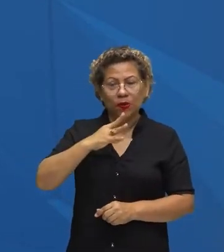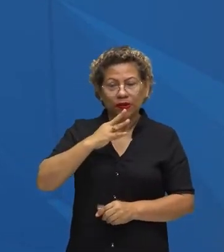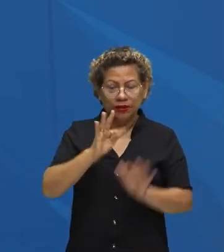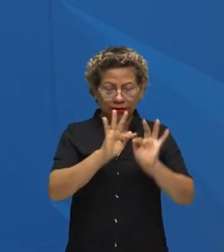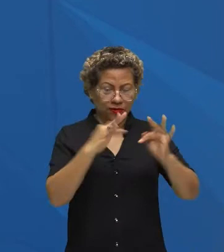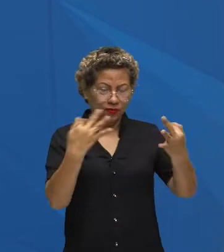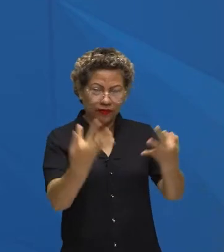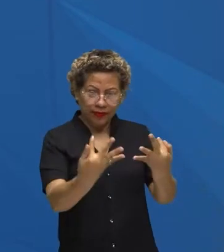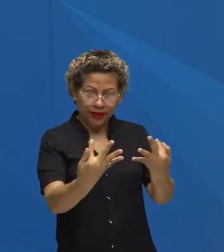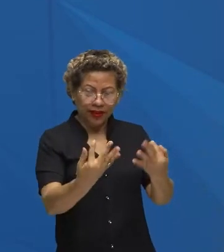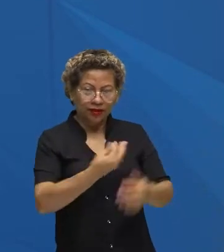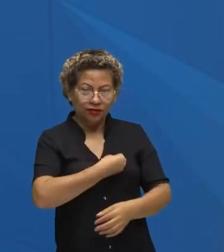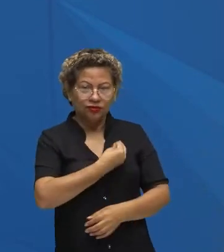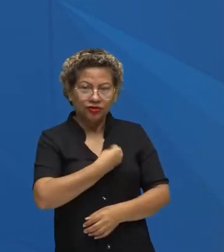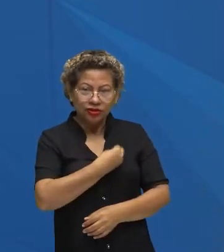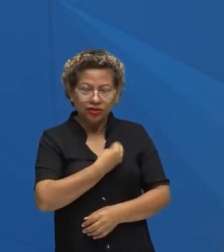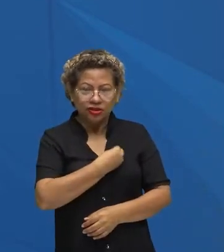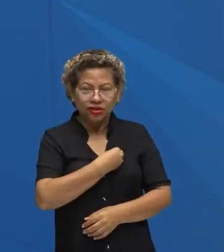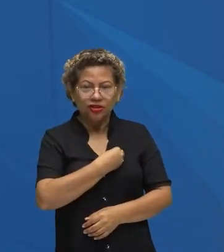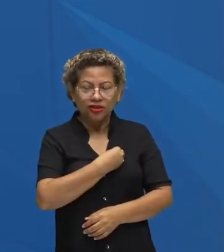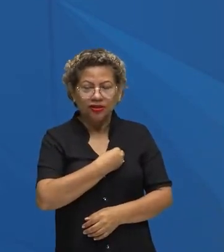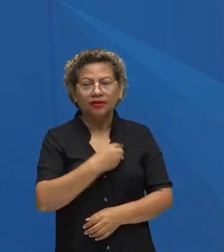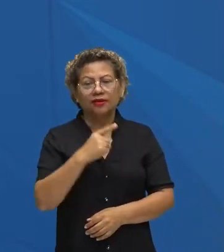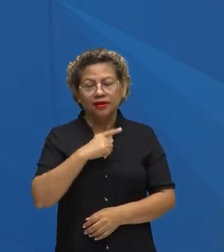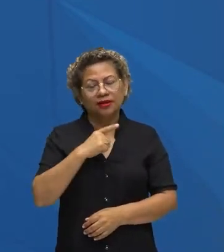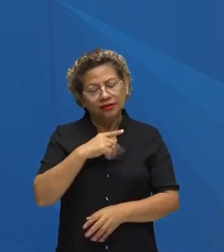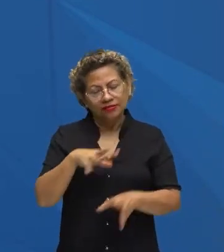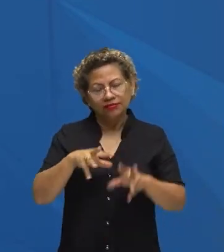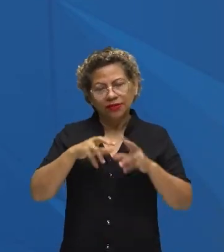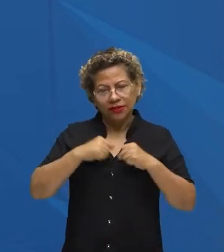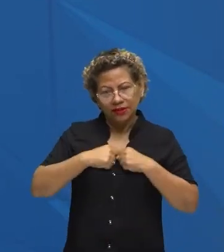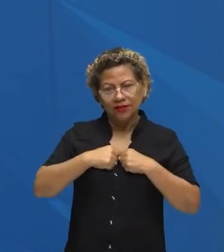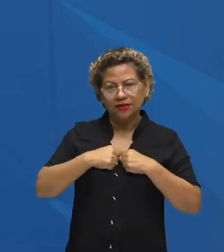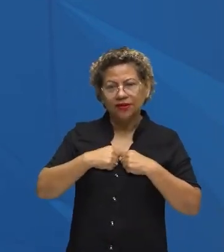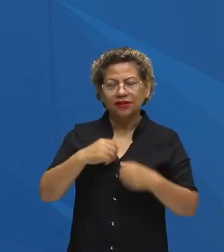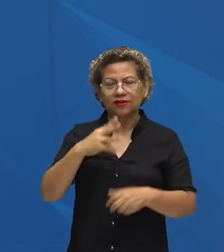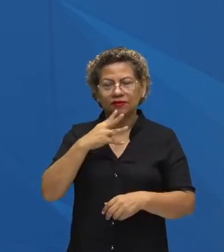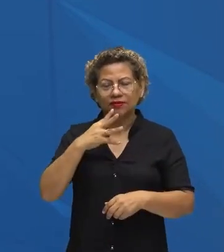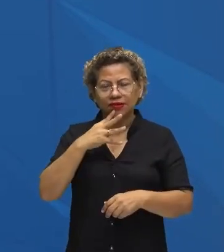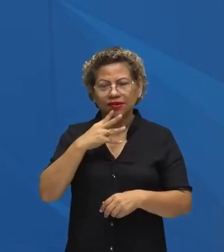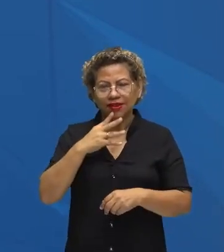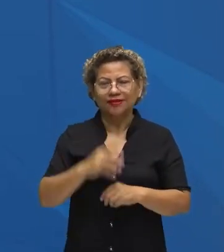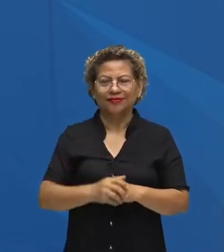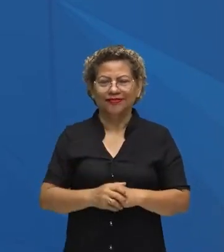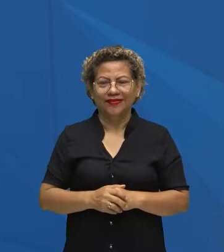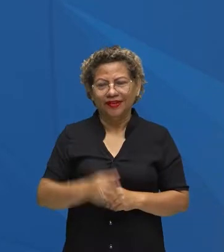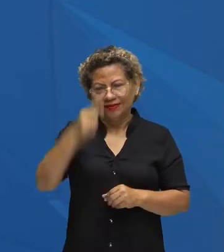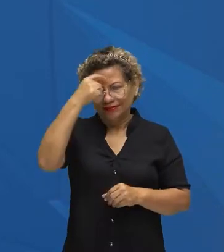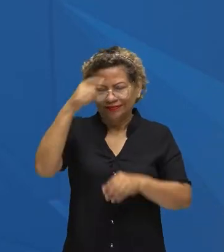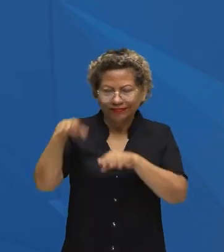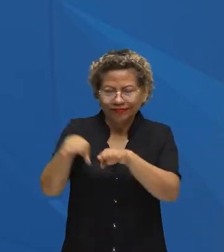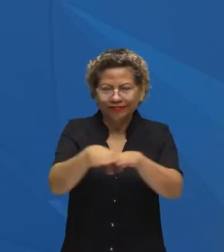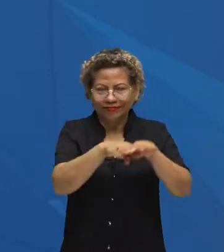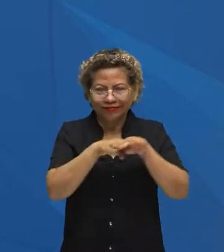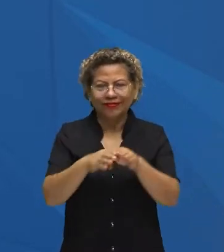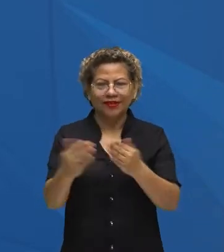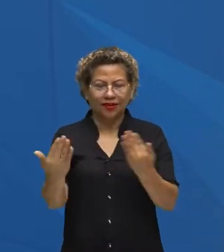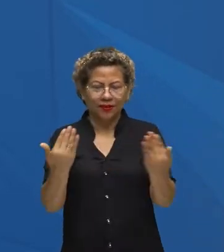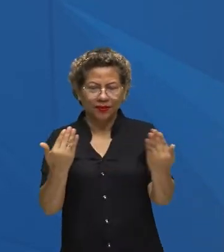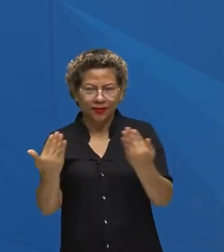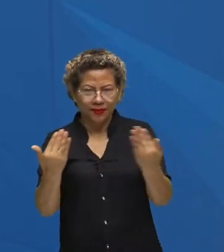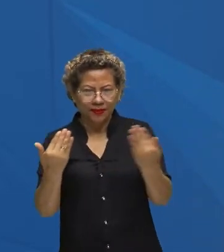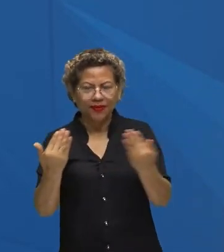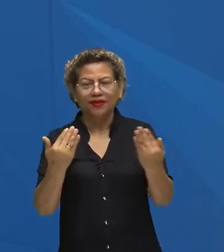sua convivência, bebês, né, tem essa simpatia, né, que é baseada ali no senso comum, trazendo aí, claro, né, uma comparação com os